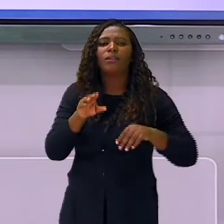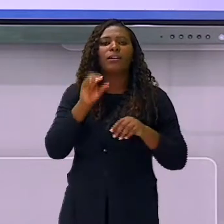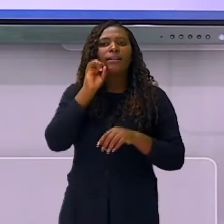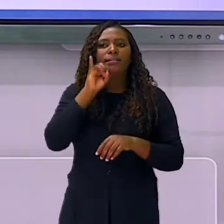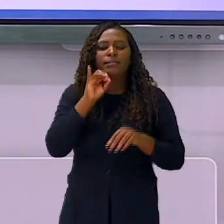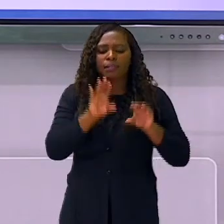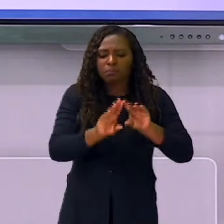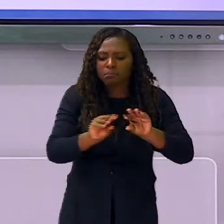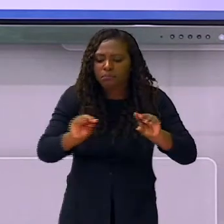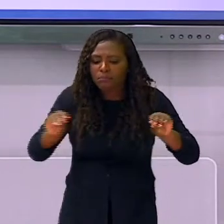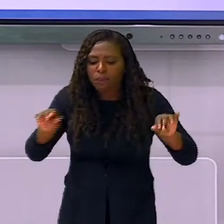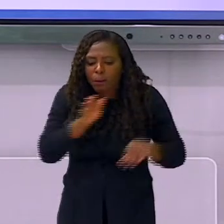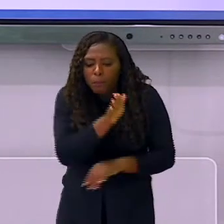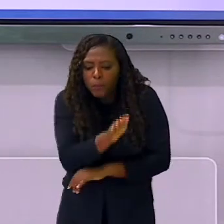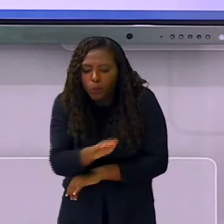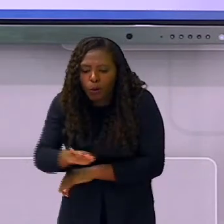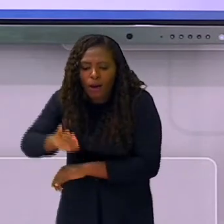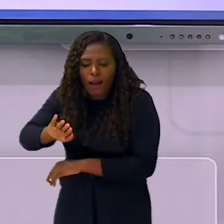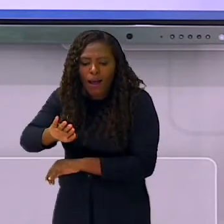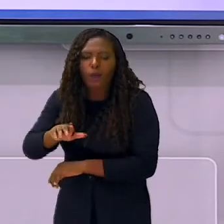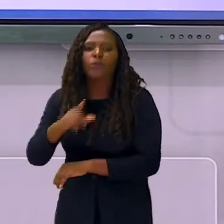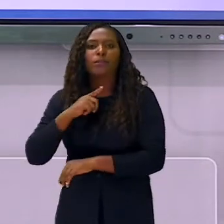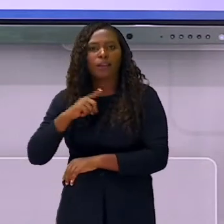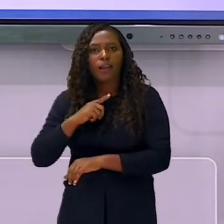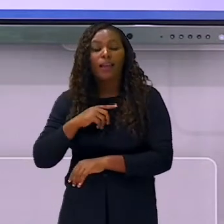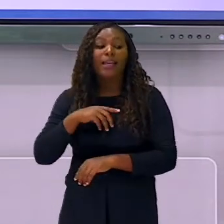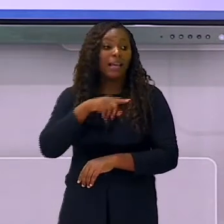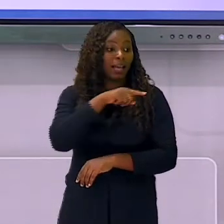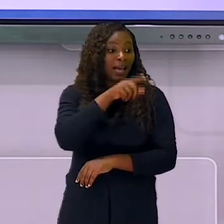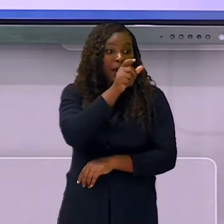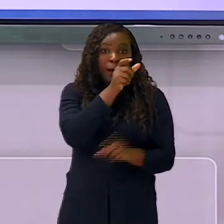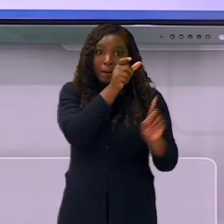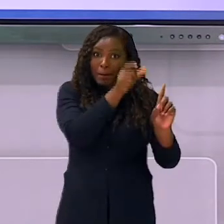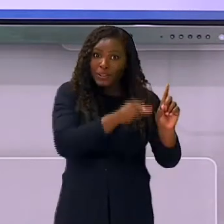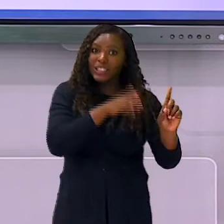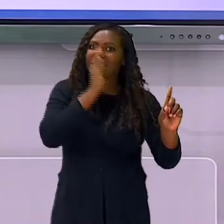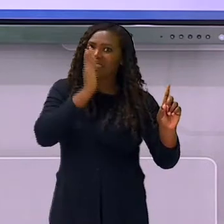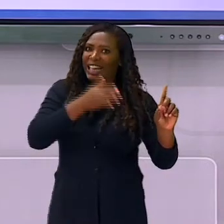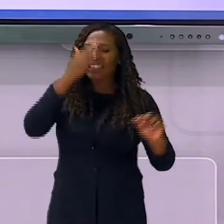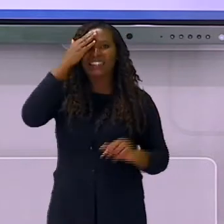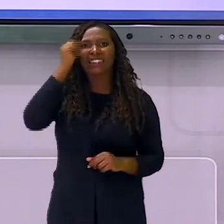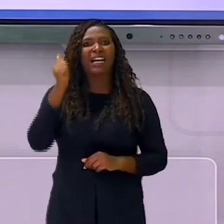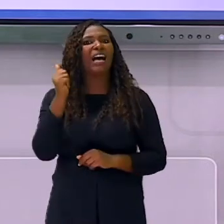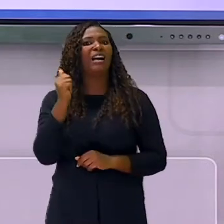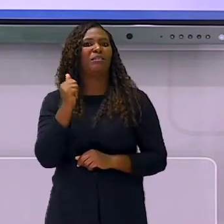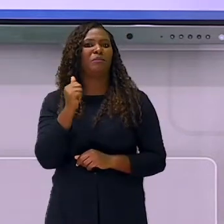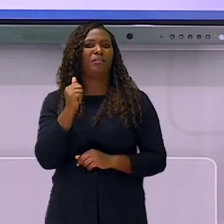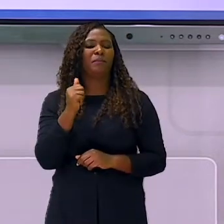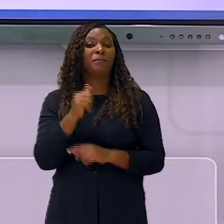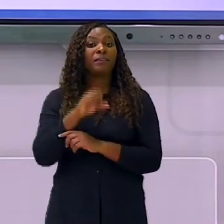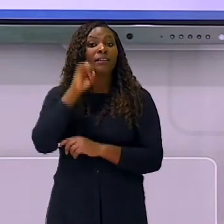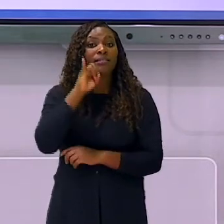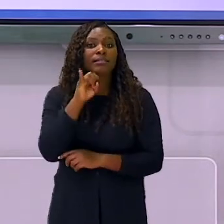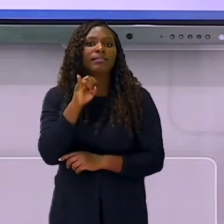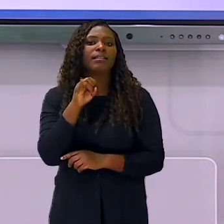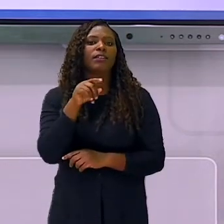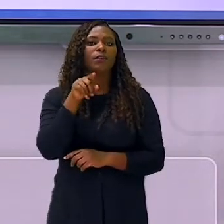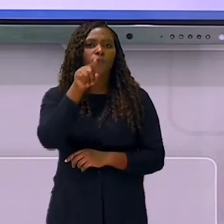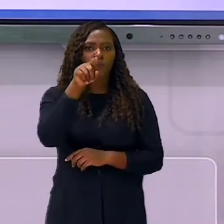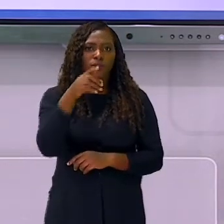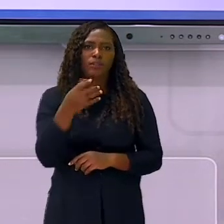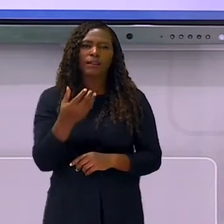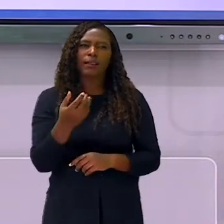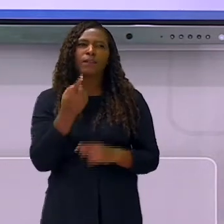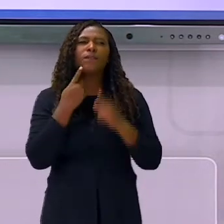pessoa precisa de uma orientação, não há remédio melhor do que perguntar. Outro